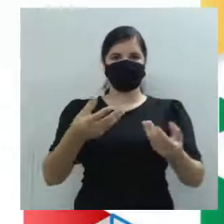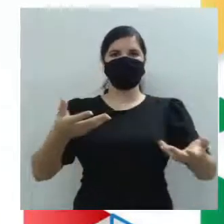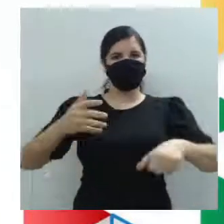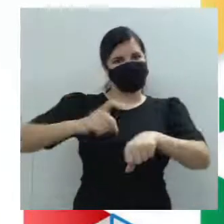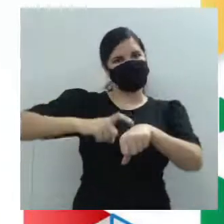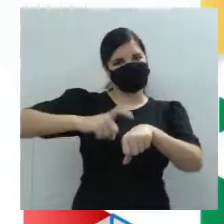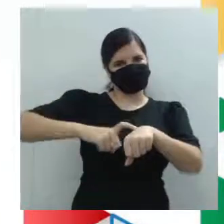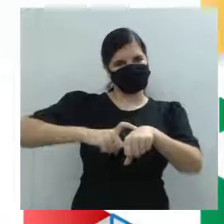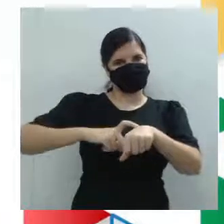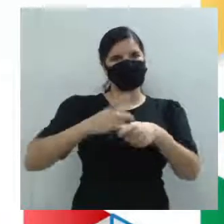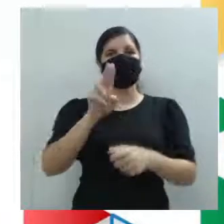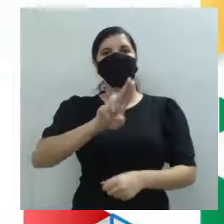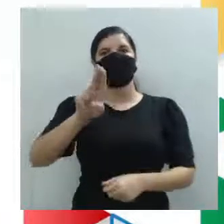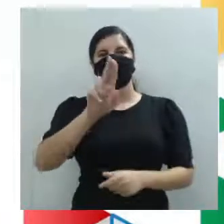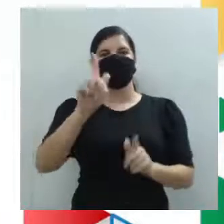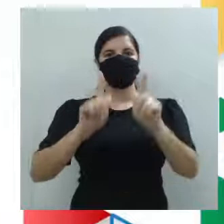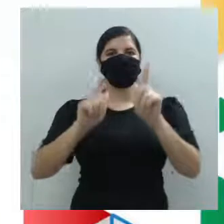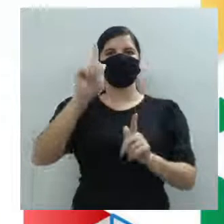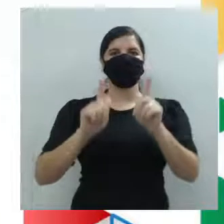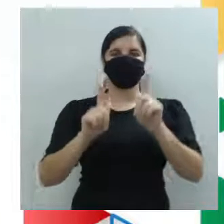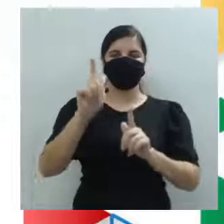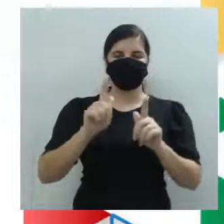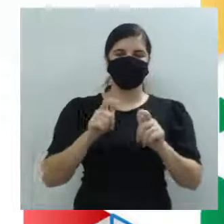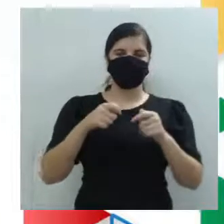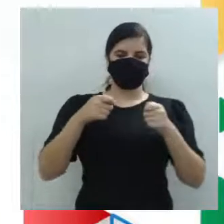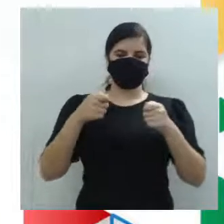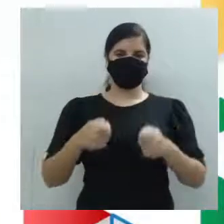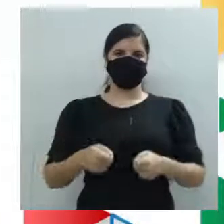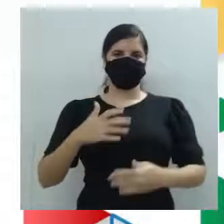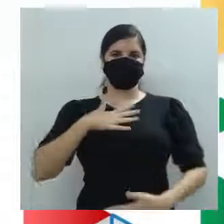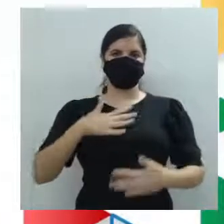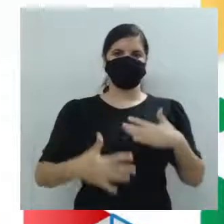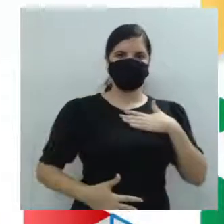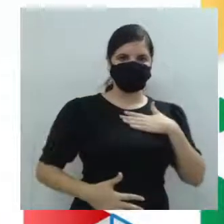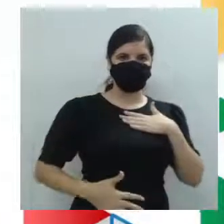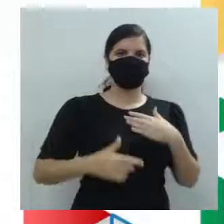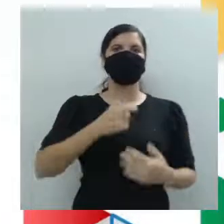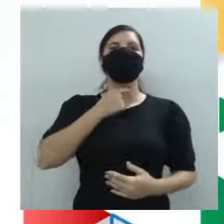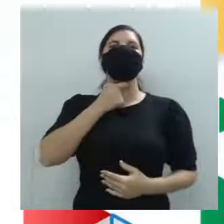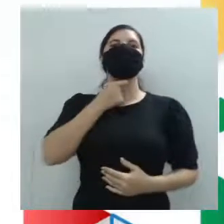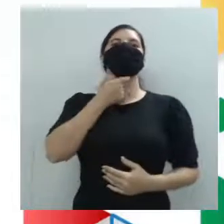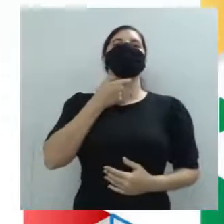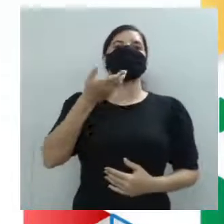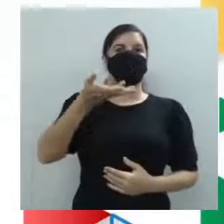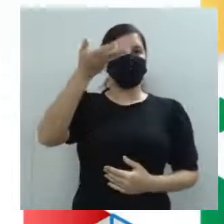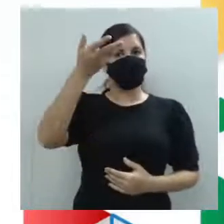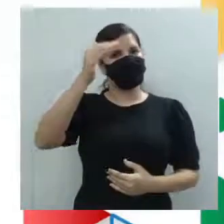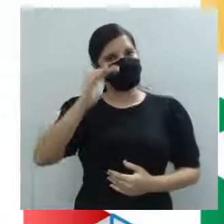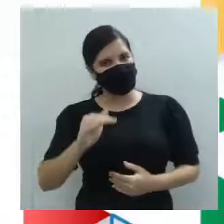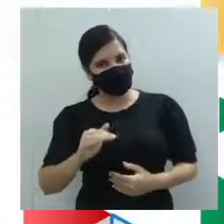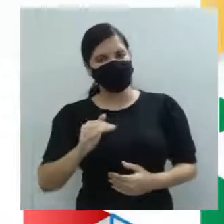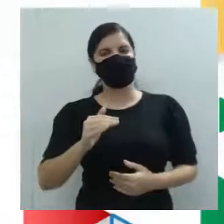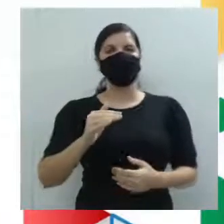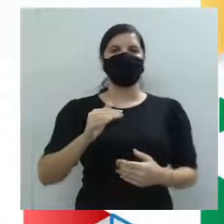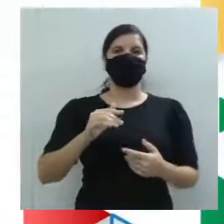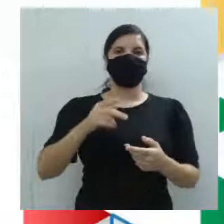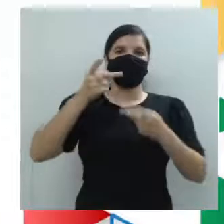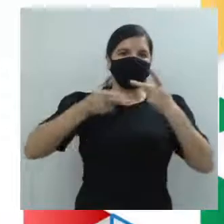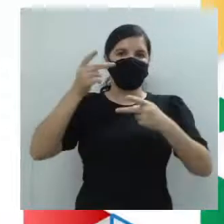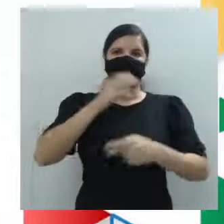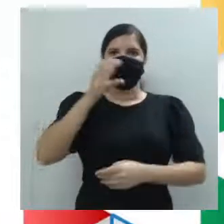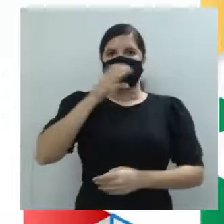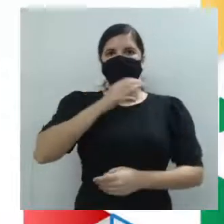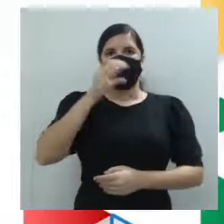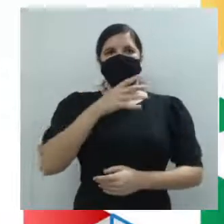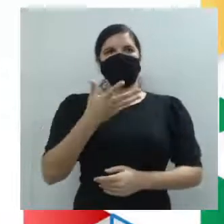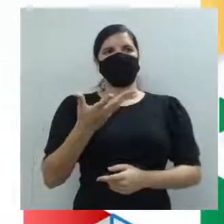momento, utilizando tanto os gestos, a postura do corpo, o tom de voz, a velocidade da nossa fala ou até